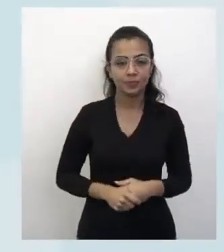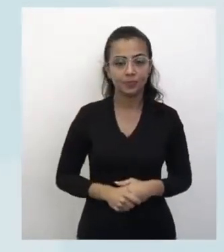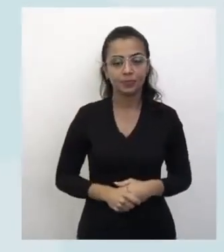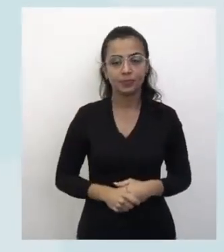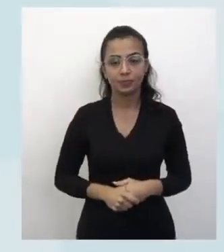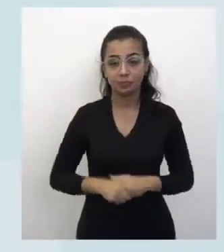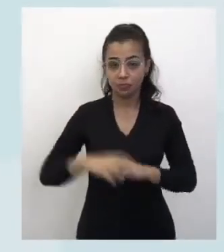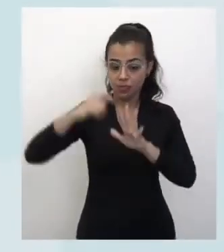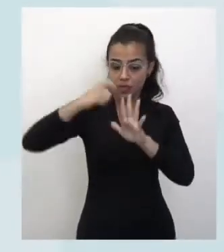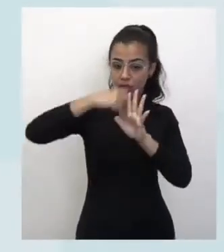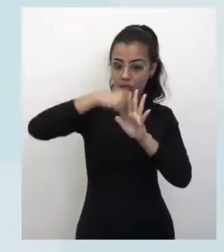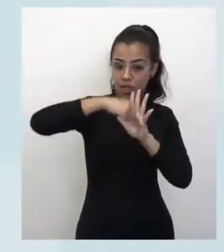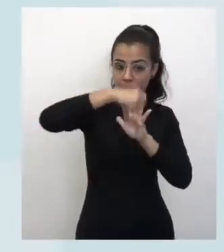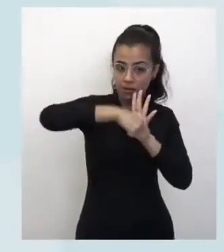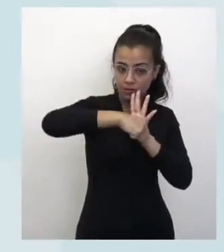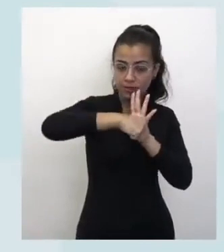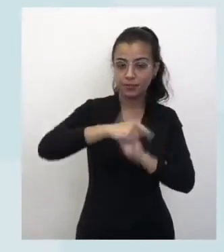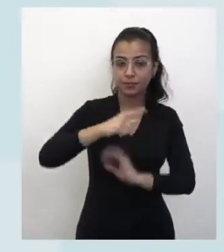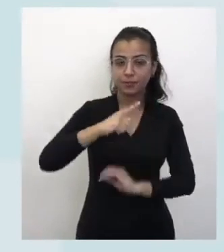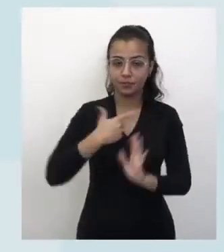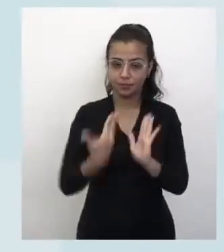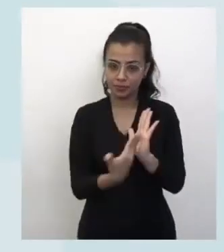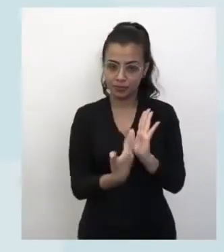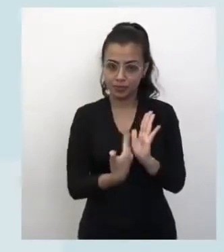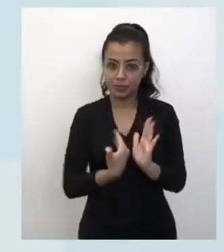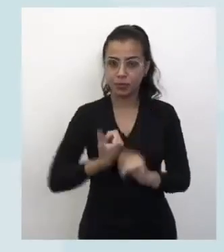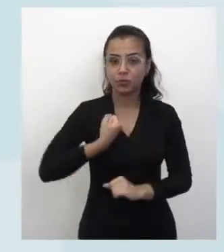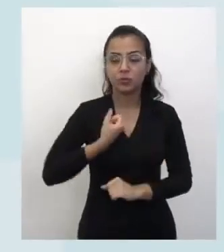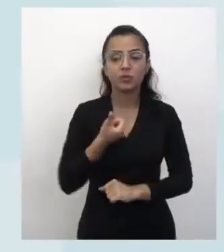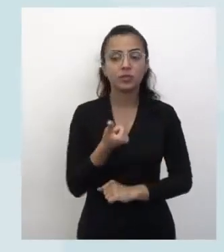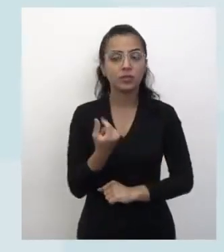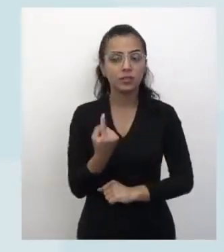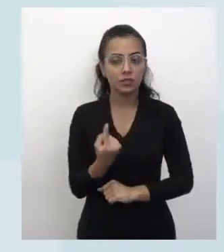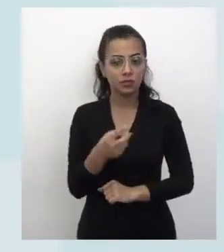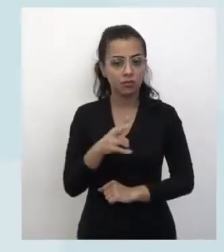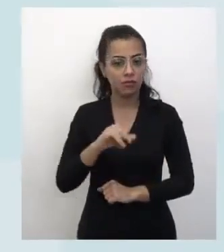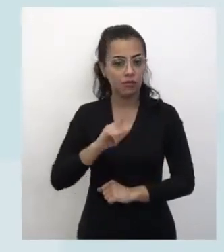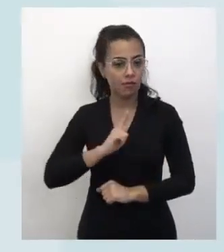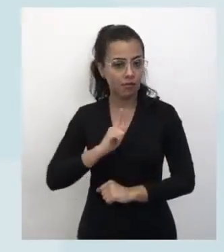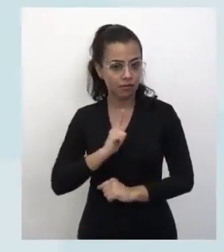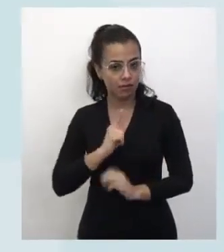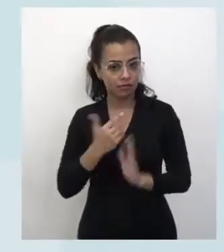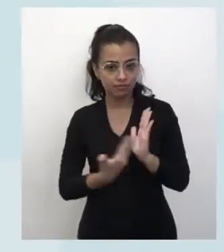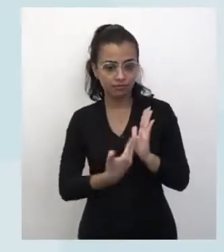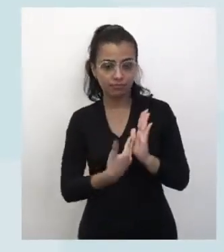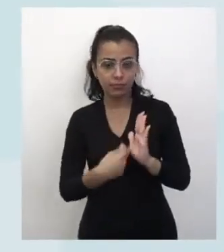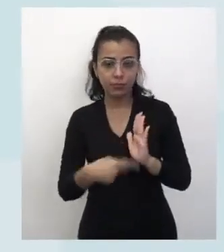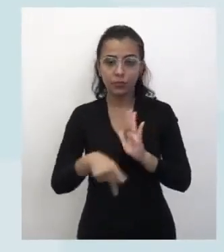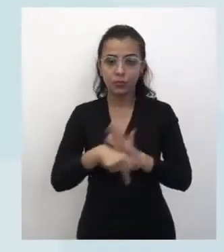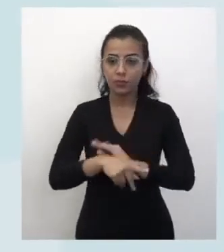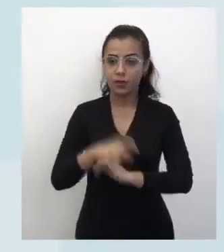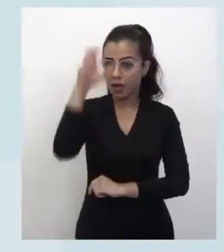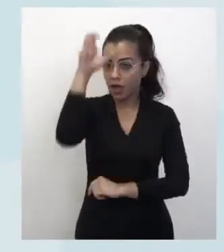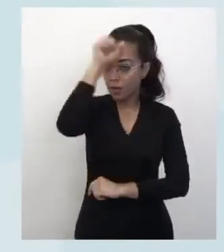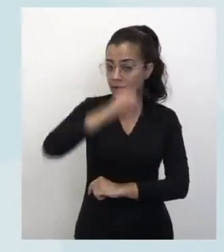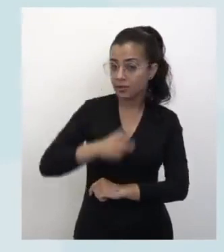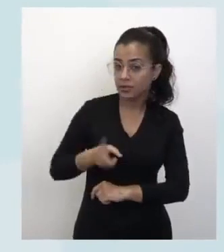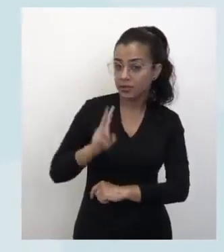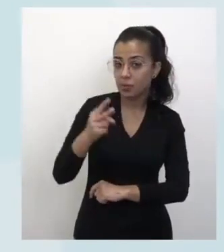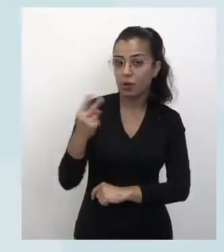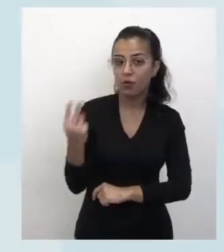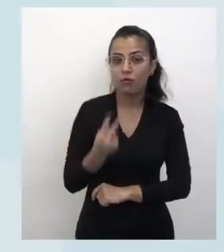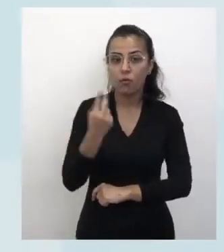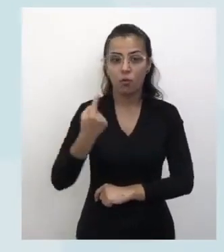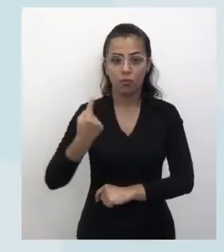Esse calendário aí tá lá na página 61 de vocês, né? Ela vai aparecer lá no caderno do Aprender Sempre, do volume 1. Então, a